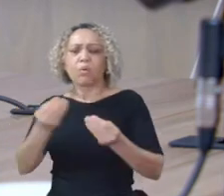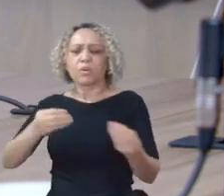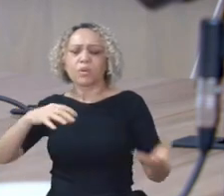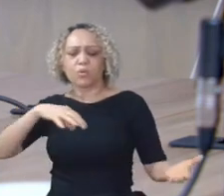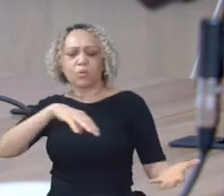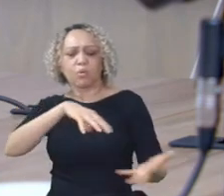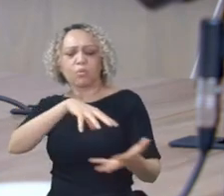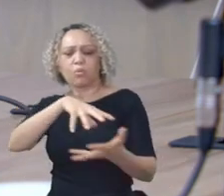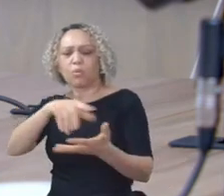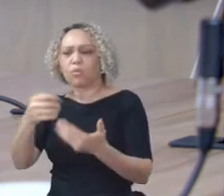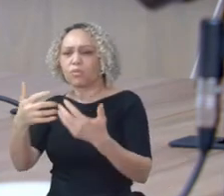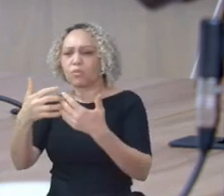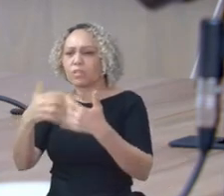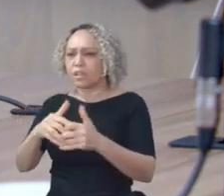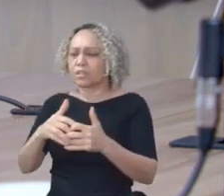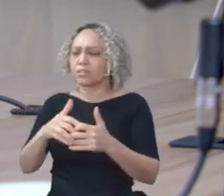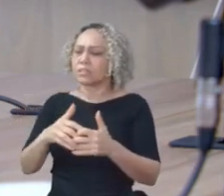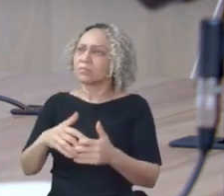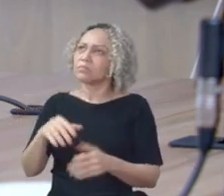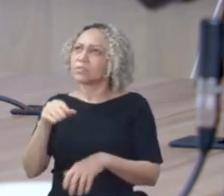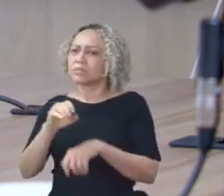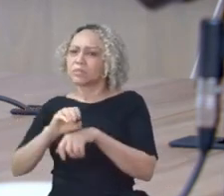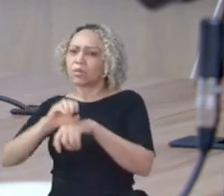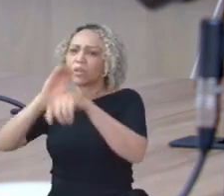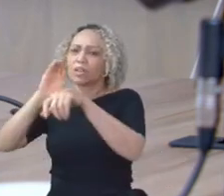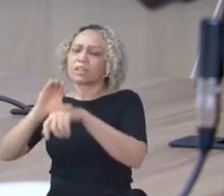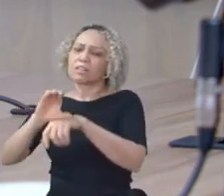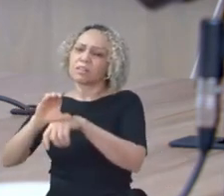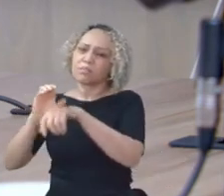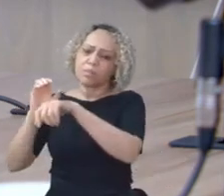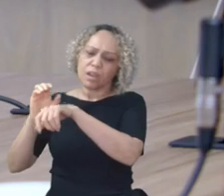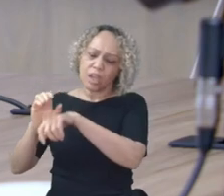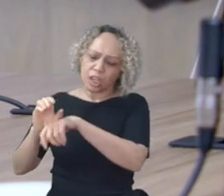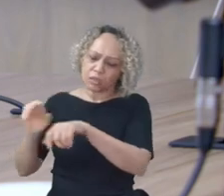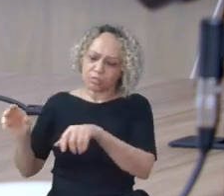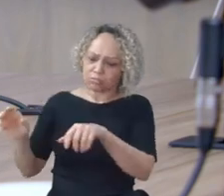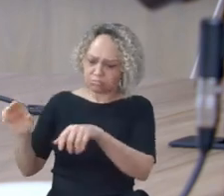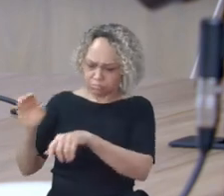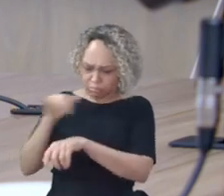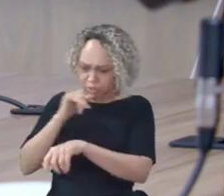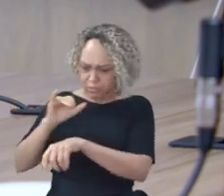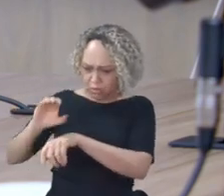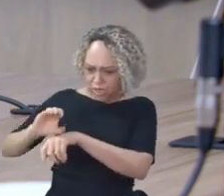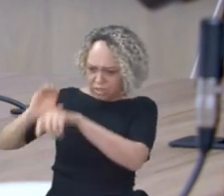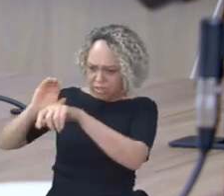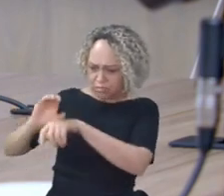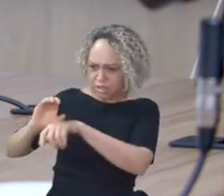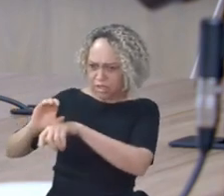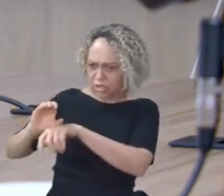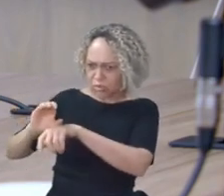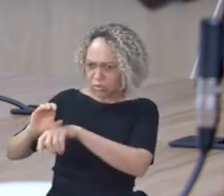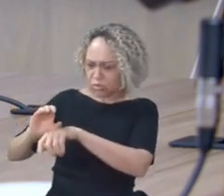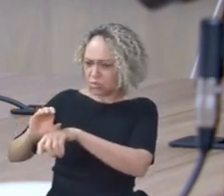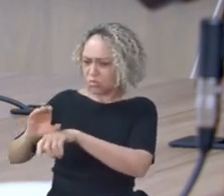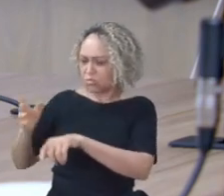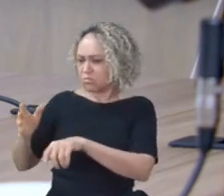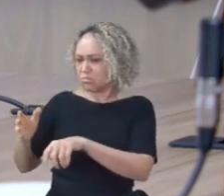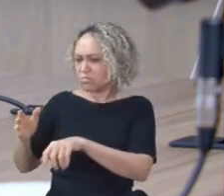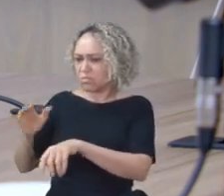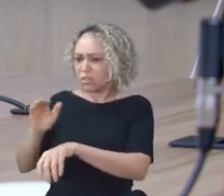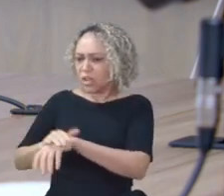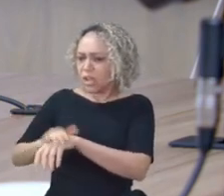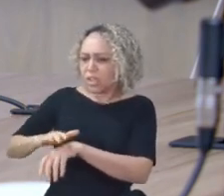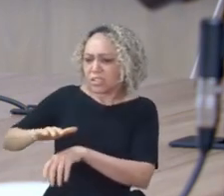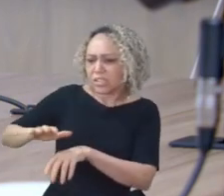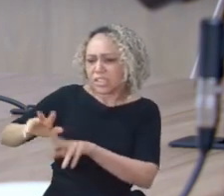também conhecimentos não indígenas para a causa indígena. Isso é, inclusive, muito, muito abarcado, assim, quando